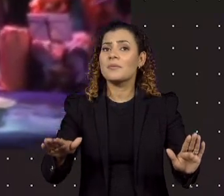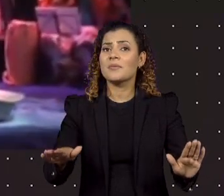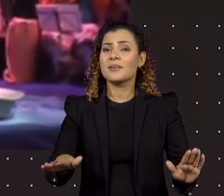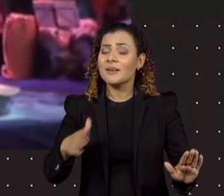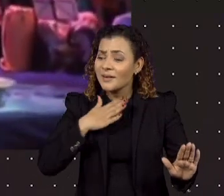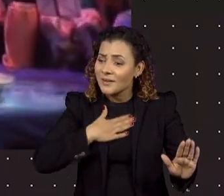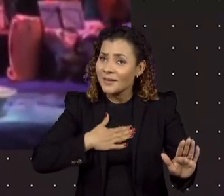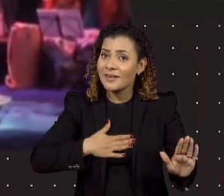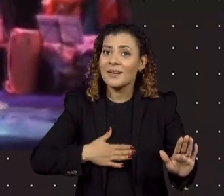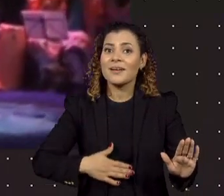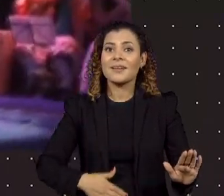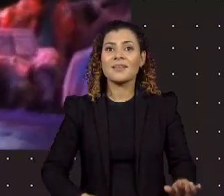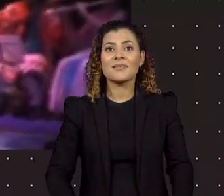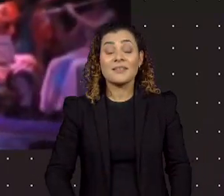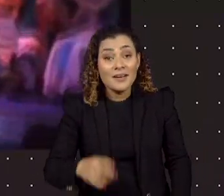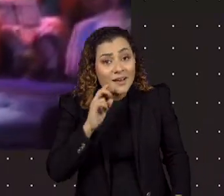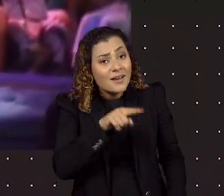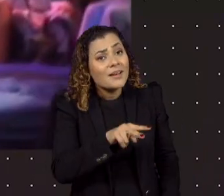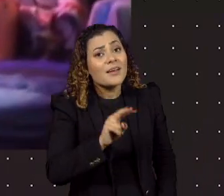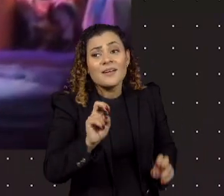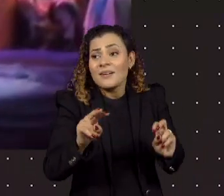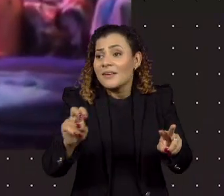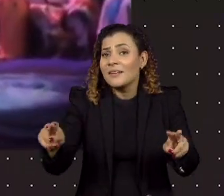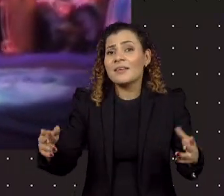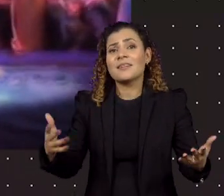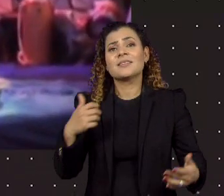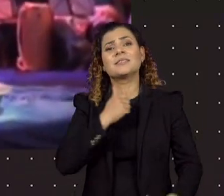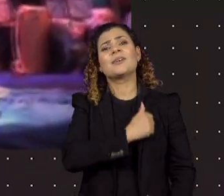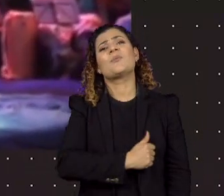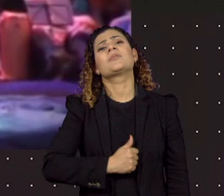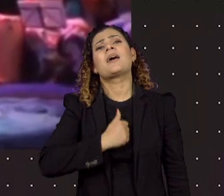Saudades, que saudade.